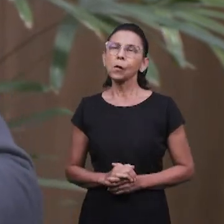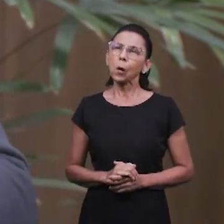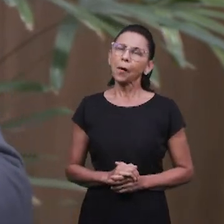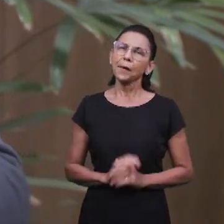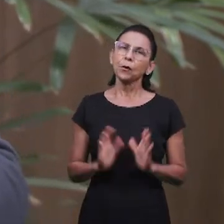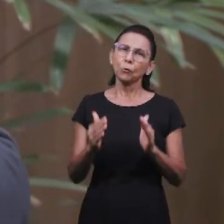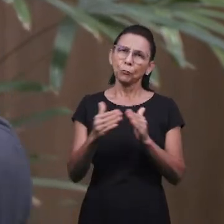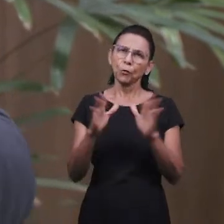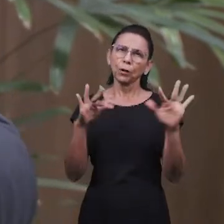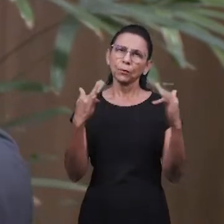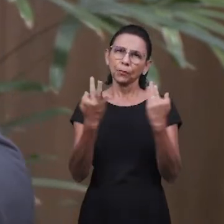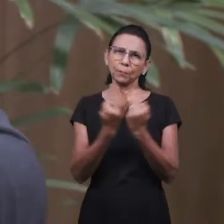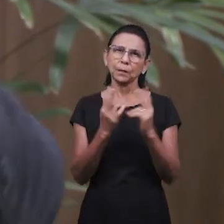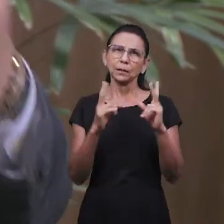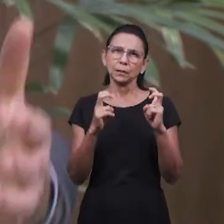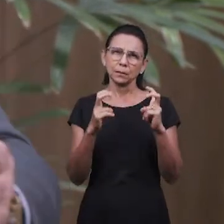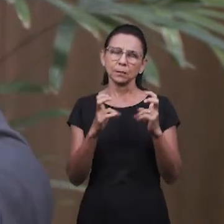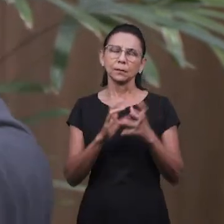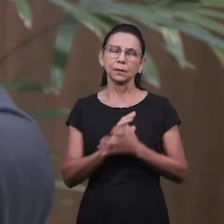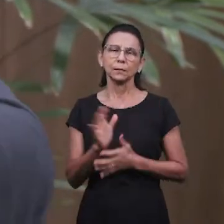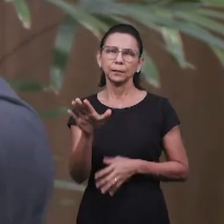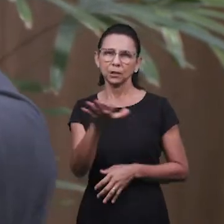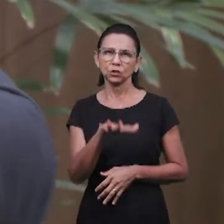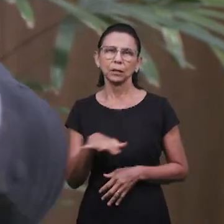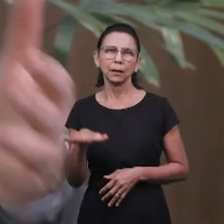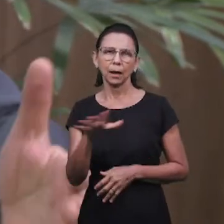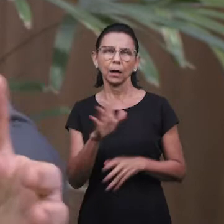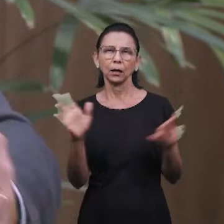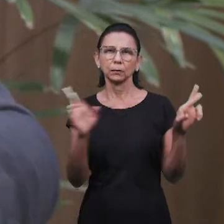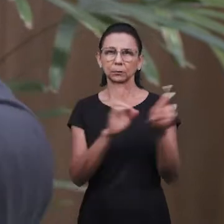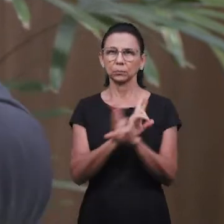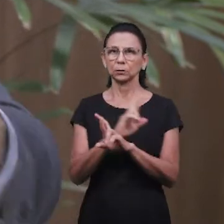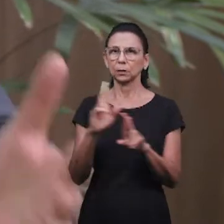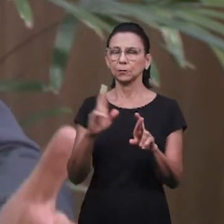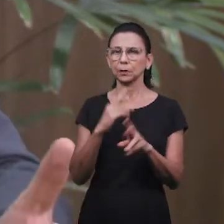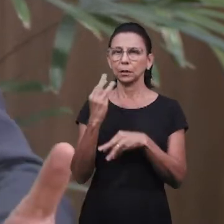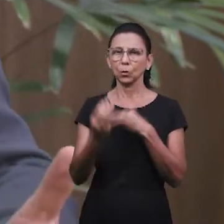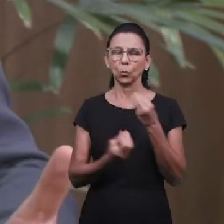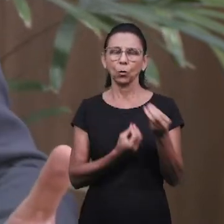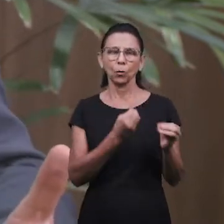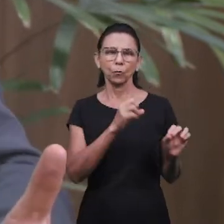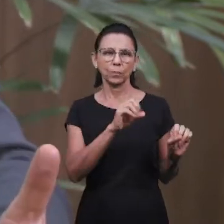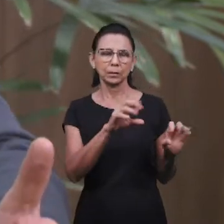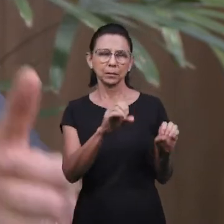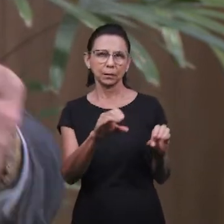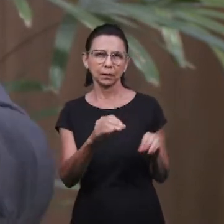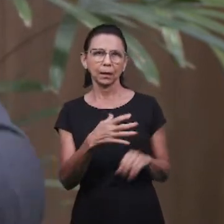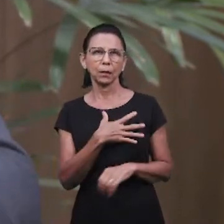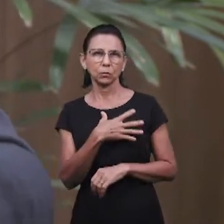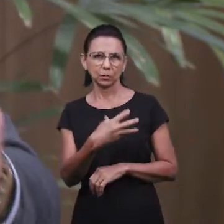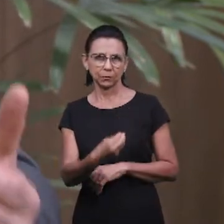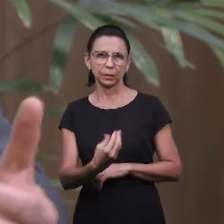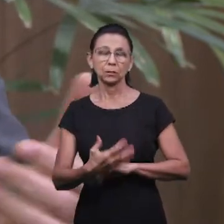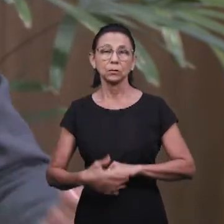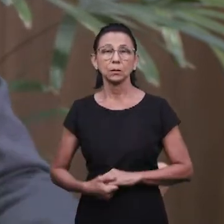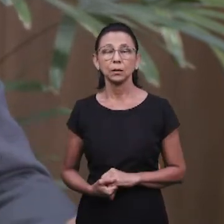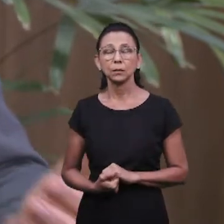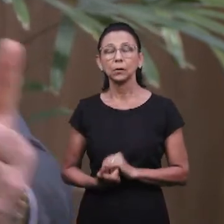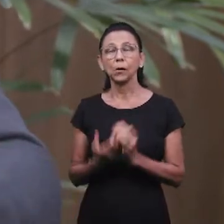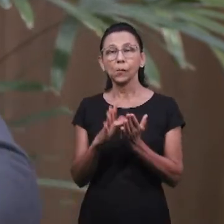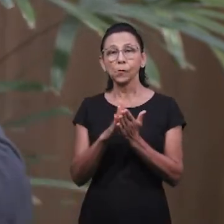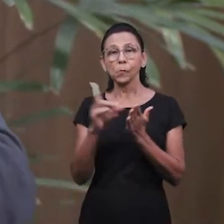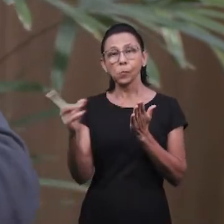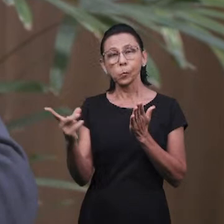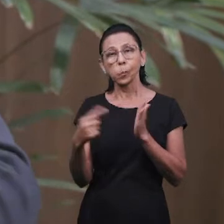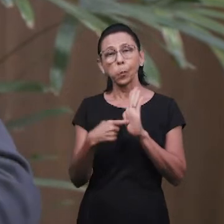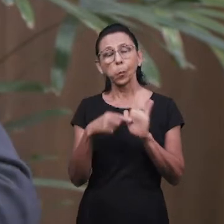de interesse, né, da família, dos pais, dos filhos, ou seja, do relacionamento, da maneira de criar os filhos, daquilo que a palavra de Deus nos ensina